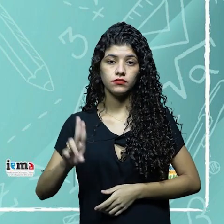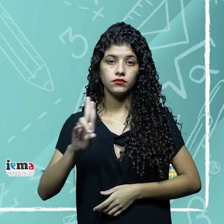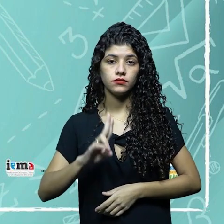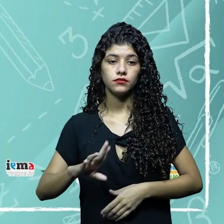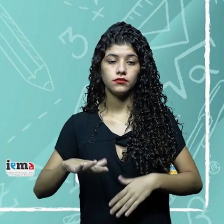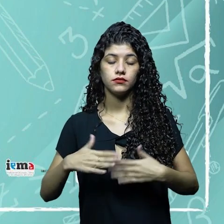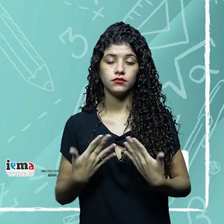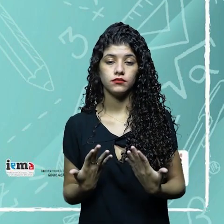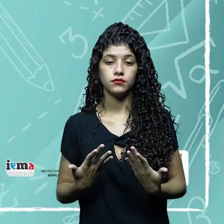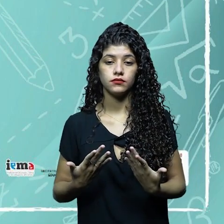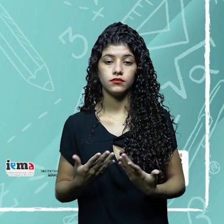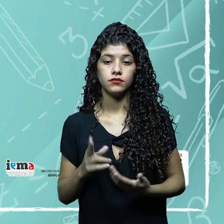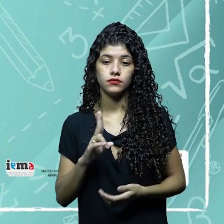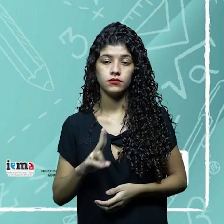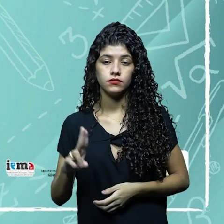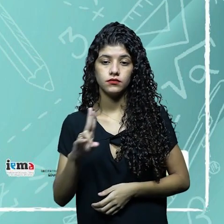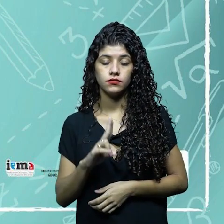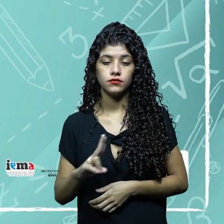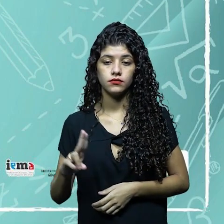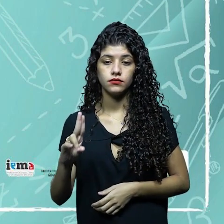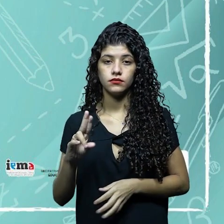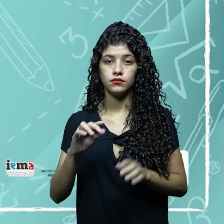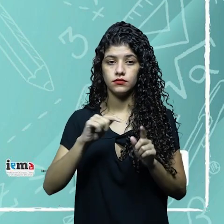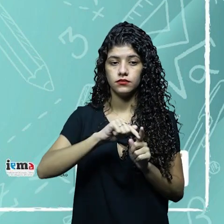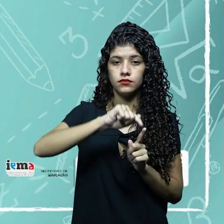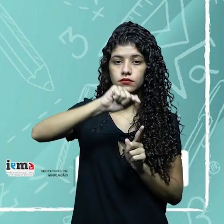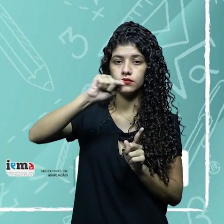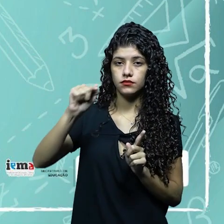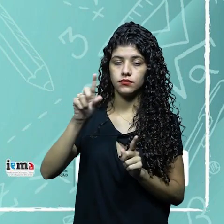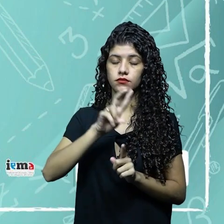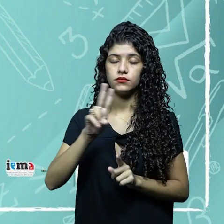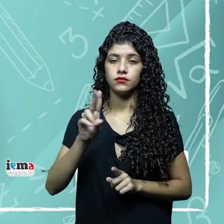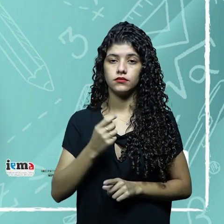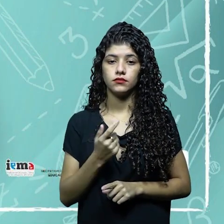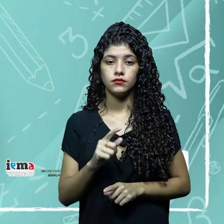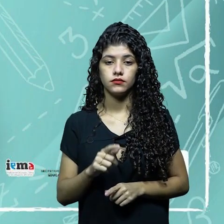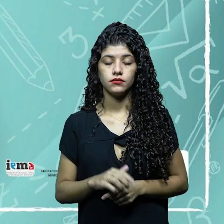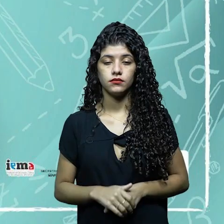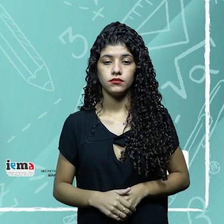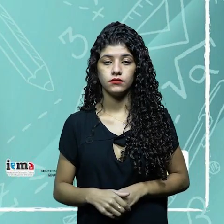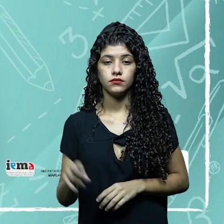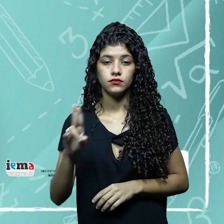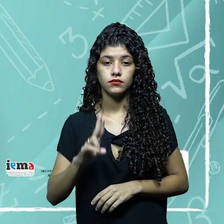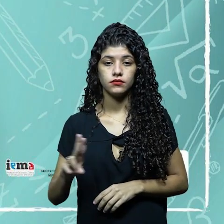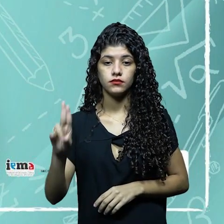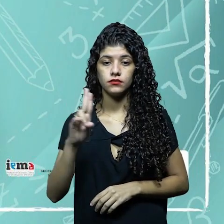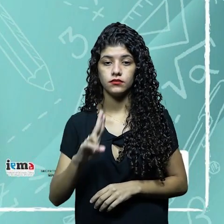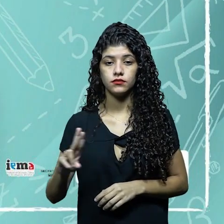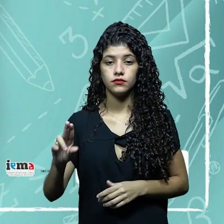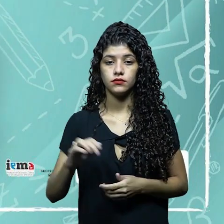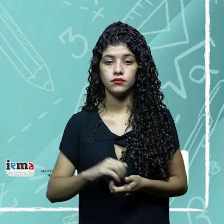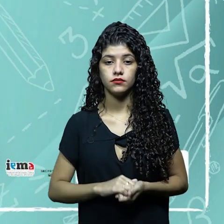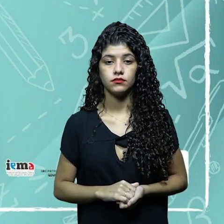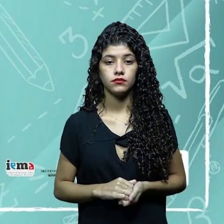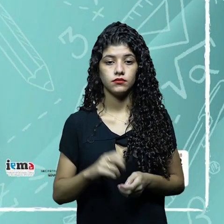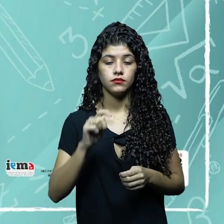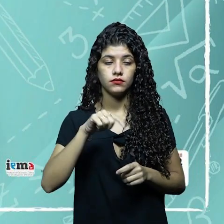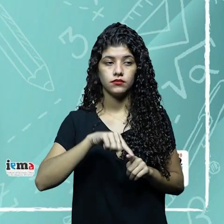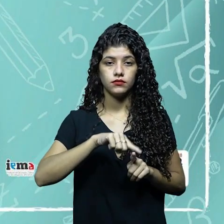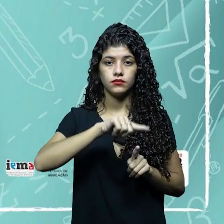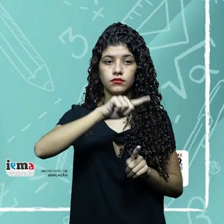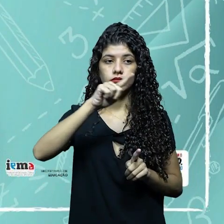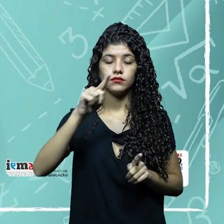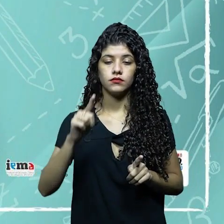Eu usaria, né, teoricamente, eu nem usaria essa do arco elíptico, eu já utilizaria uma daquelas opções